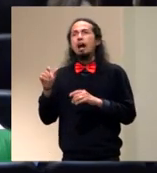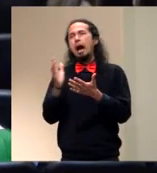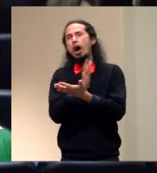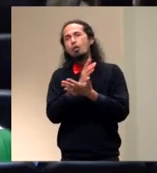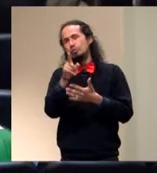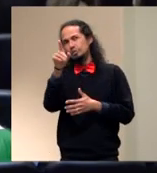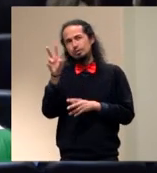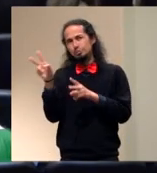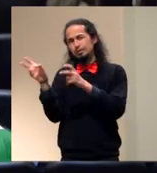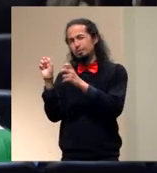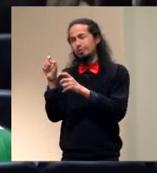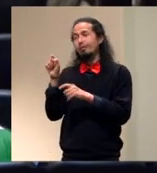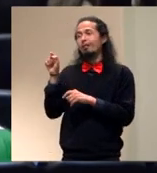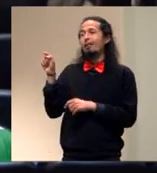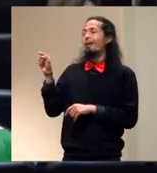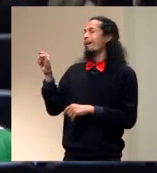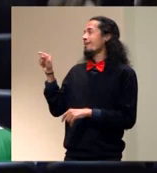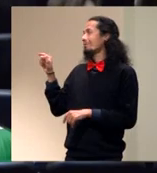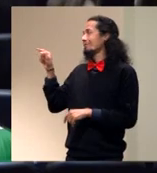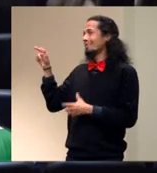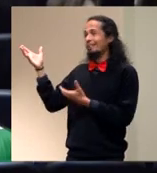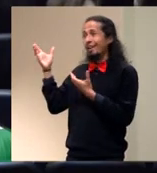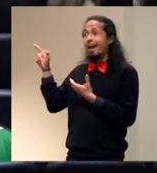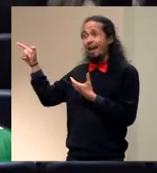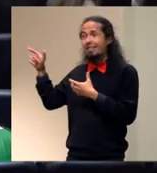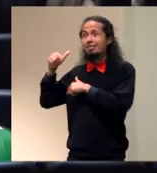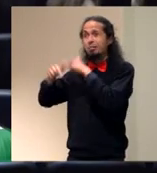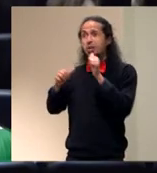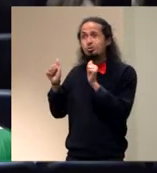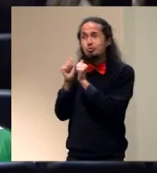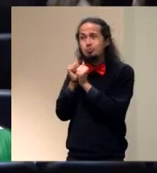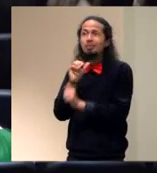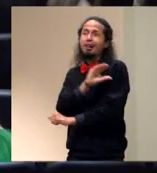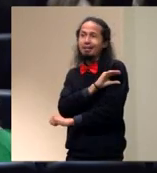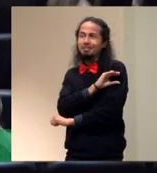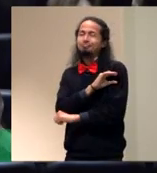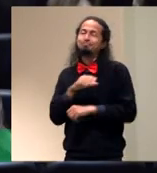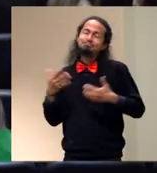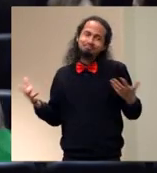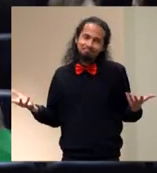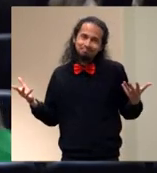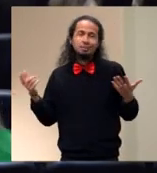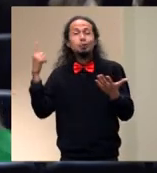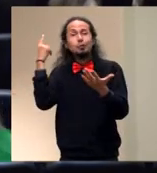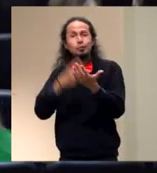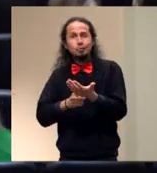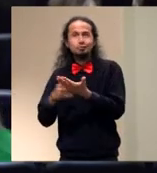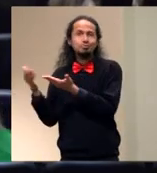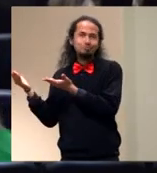a unidade. Então, Helo, obrigada pelo carinho. Fica aqui já o convite.